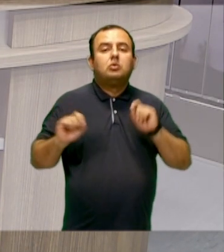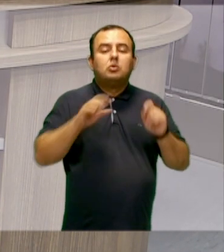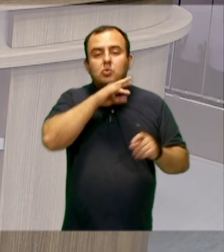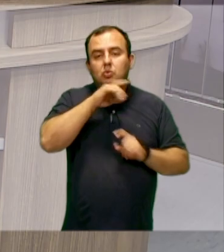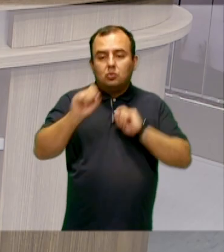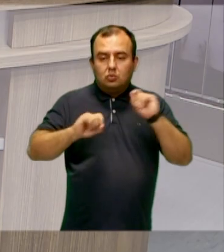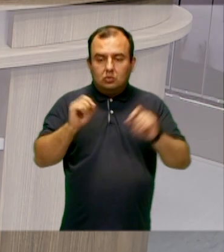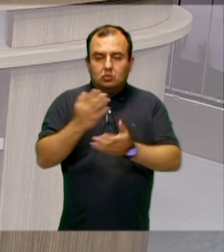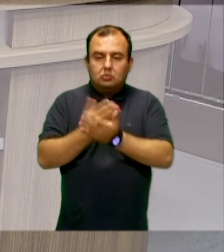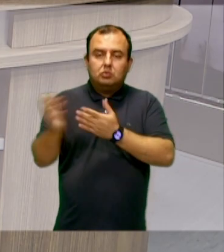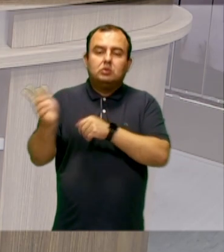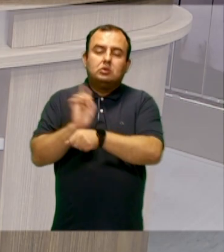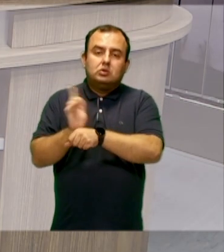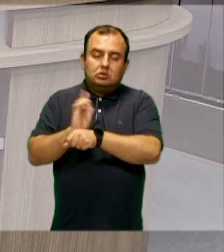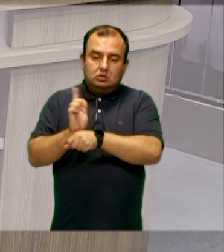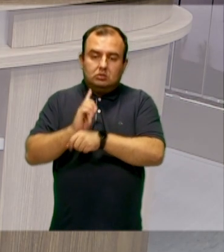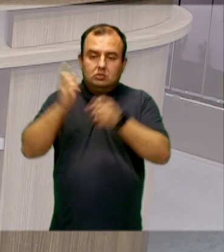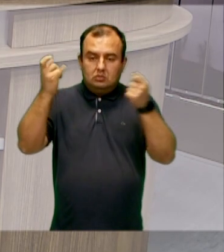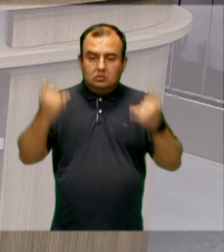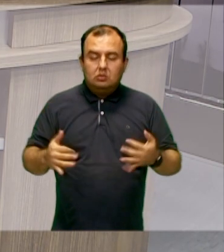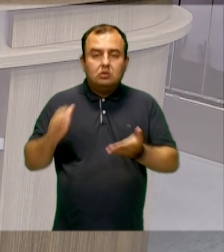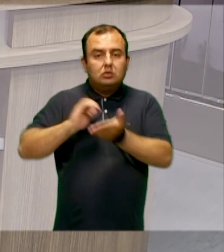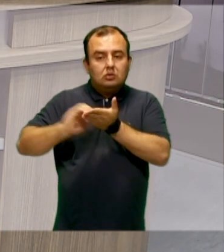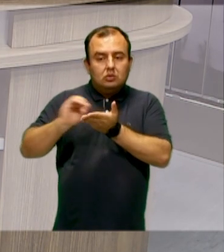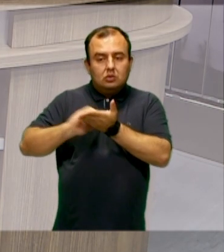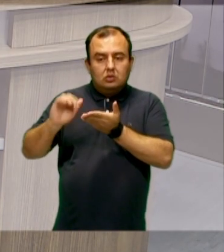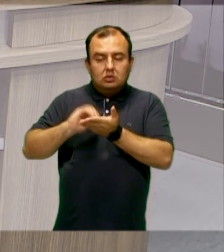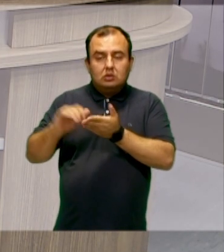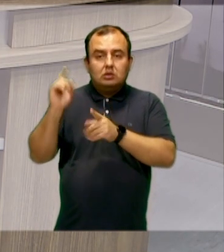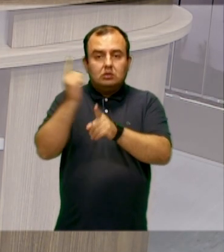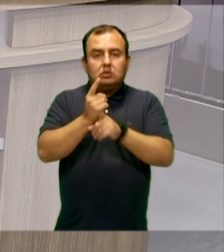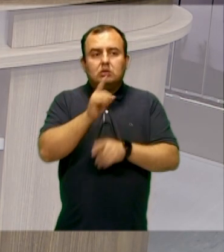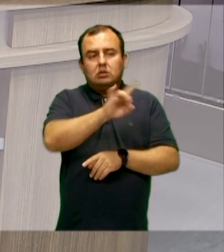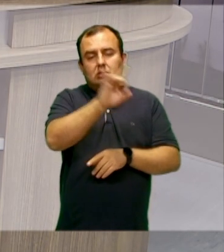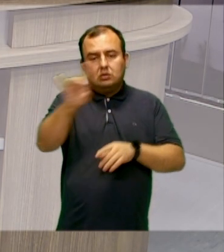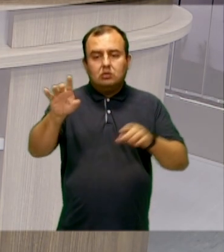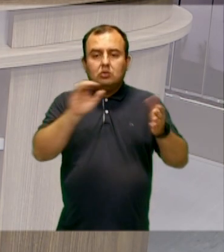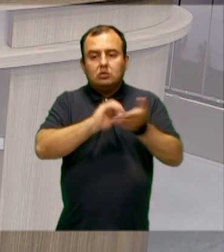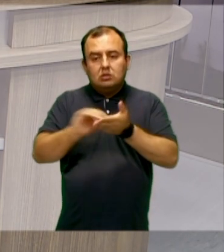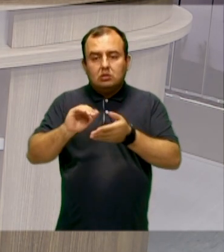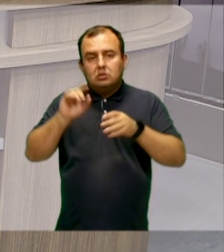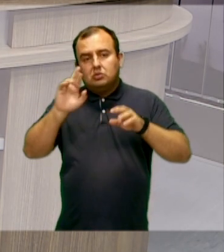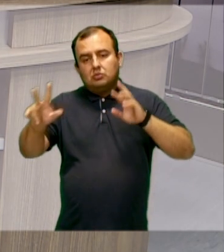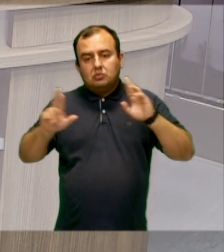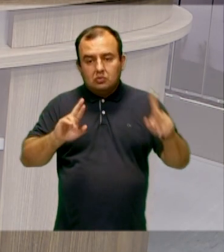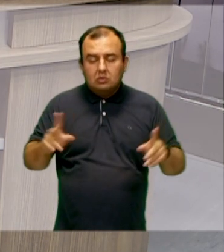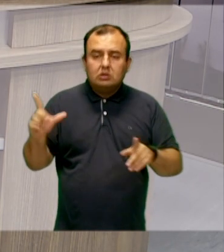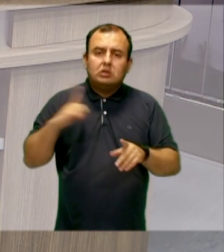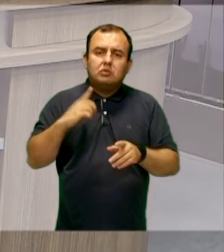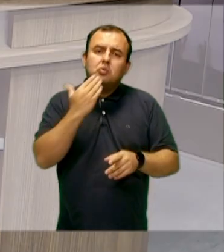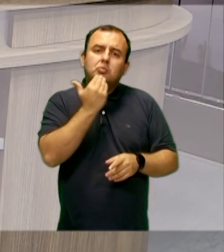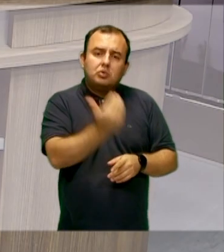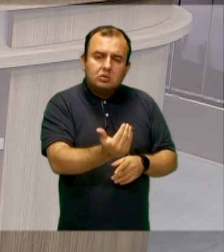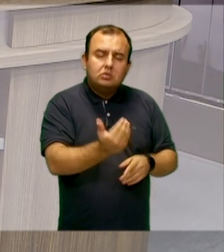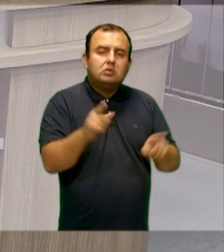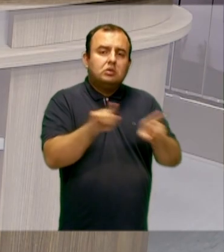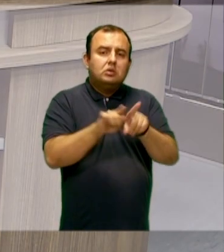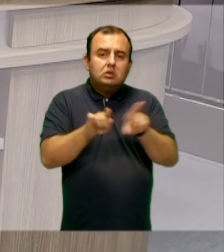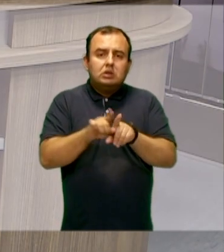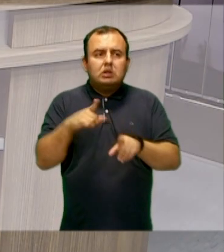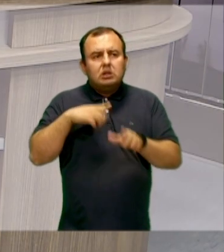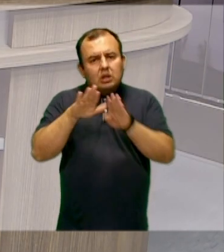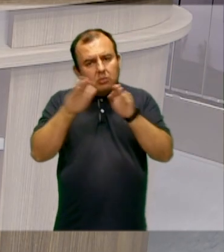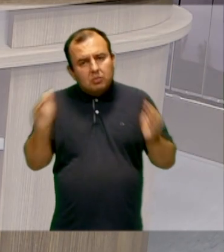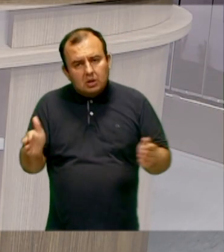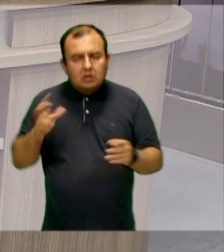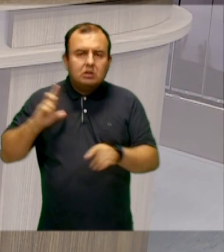E no início da gestão, como você bem falou, os secretários também encontraram cada um a sua secretaria de alguma forma. E, de repente, começou a vir alguns pedidos para a gente. Tem uma mesa,